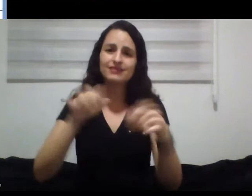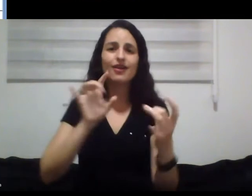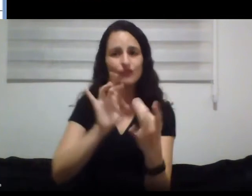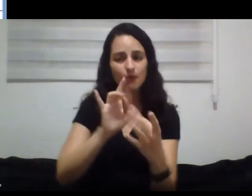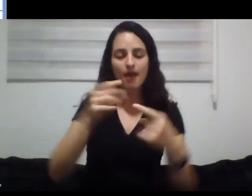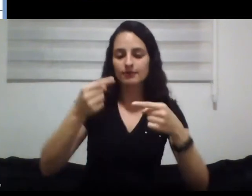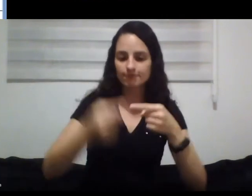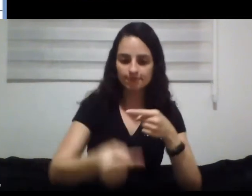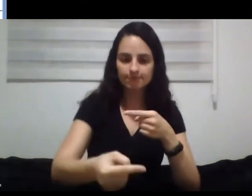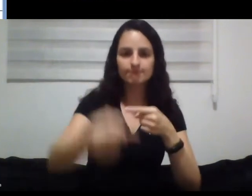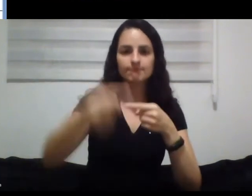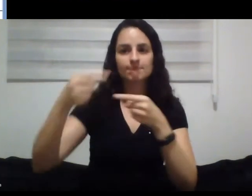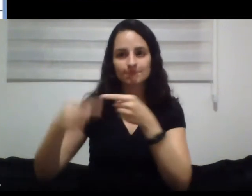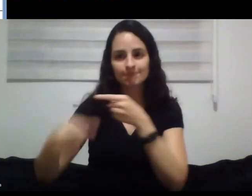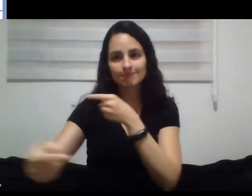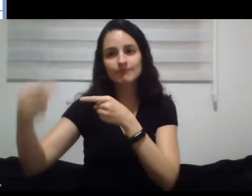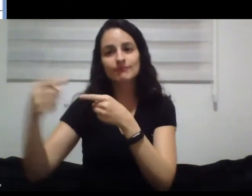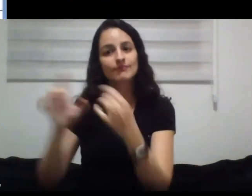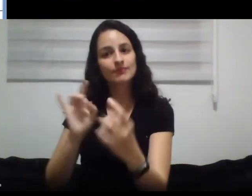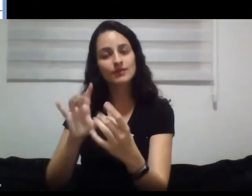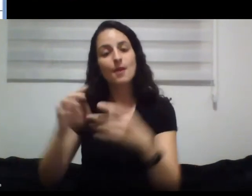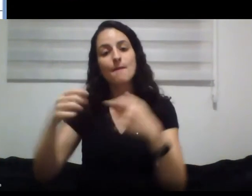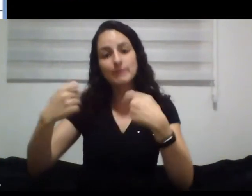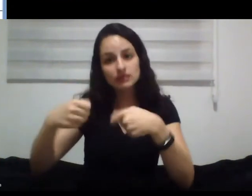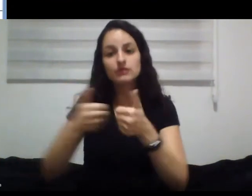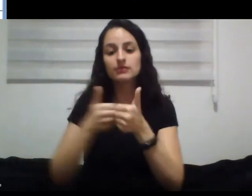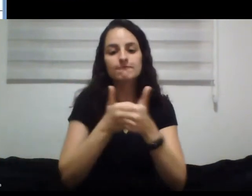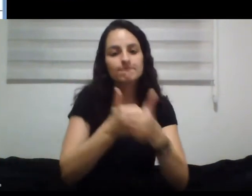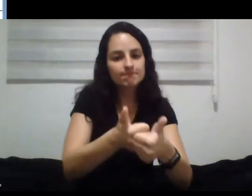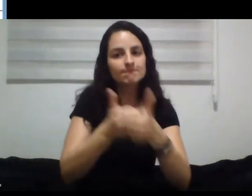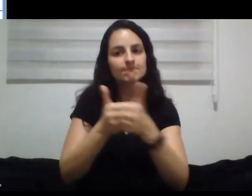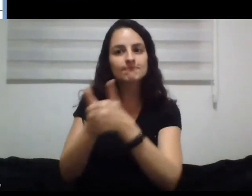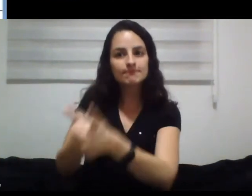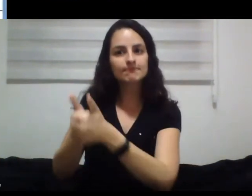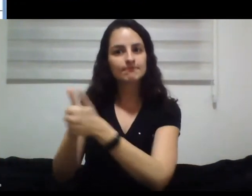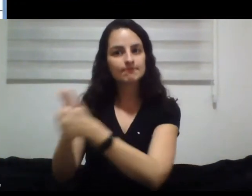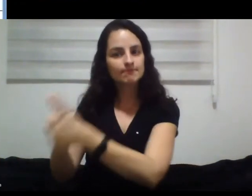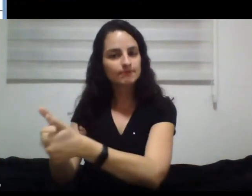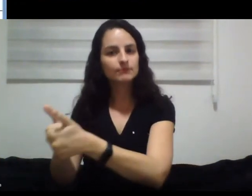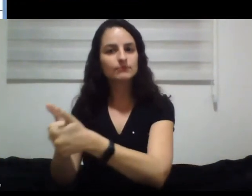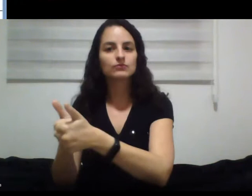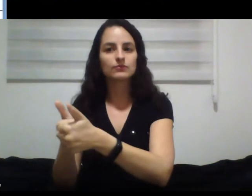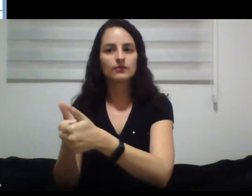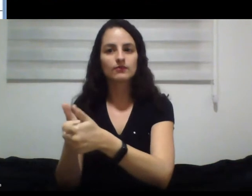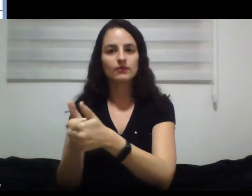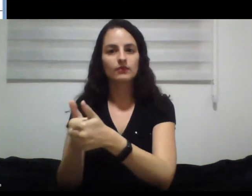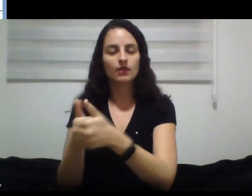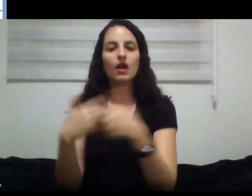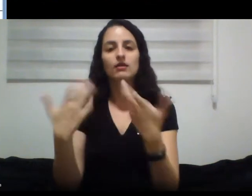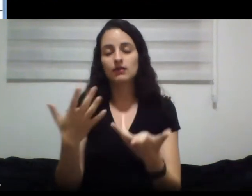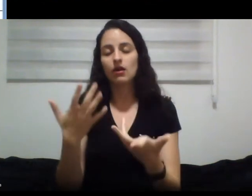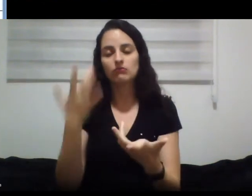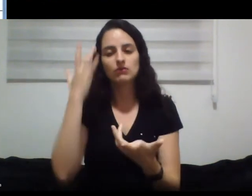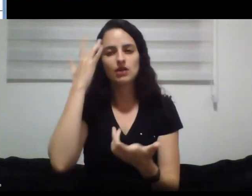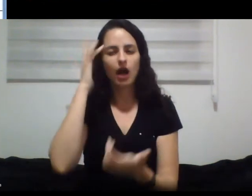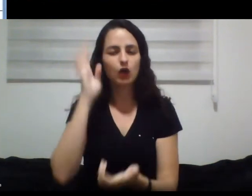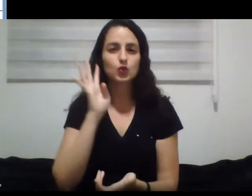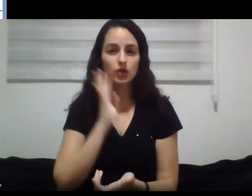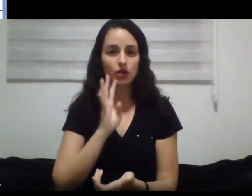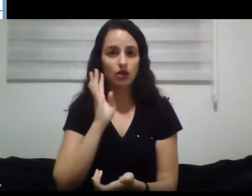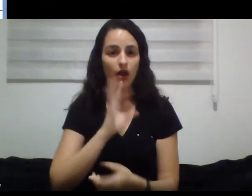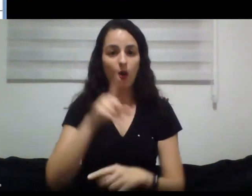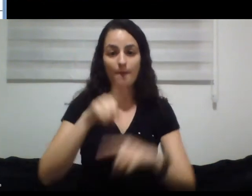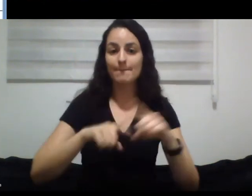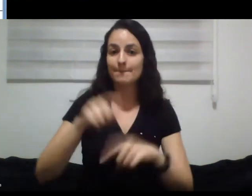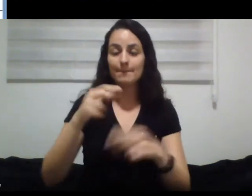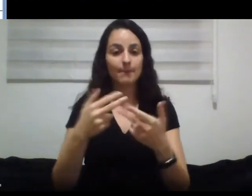é o momento da gente exigir demais, não é? Penso eu, acho que tudo isso foi tema que a gente vem